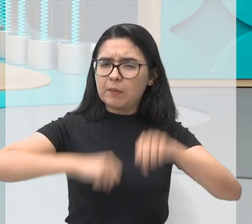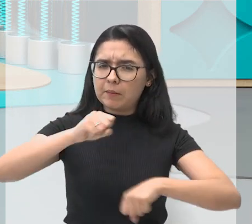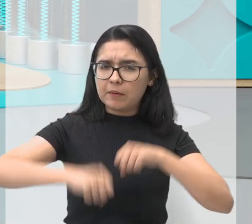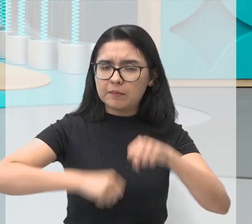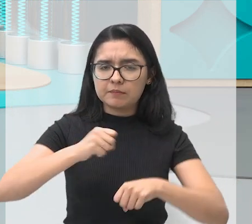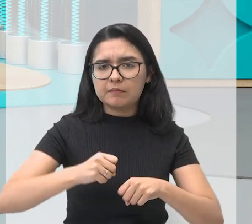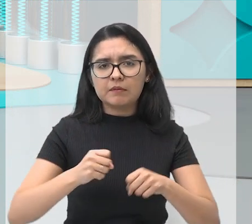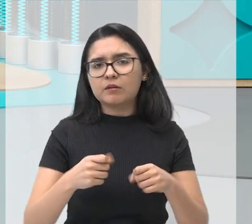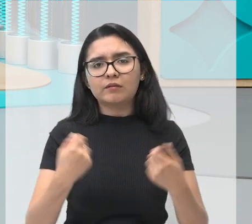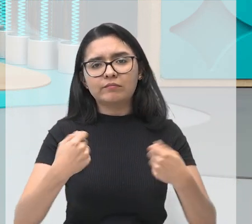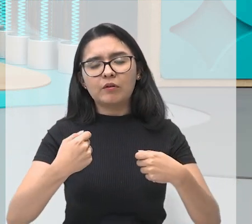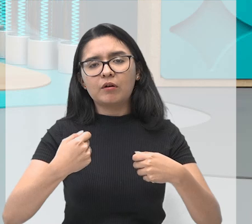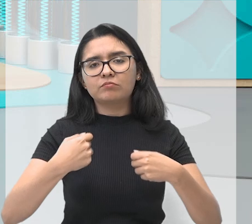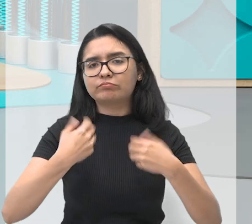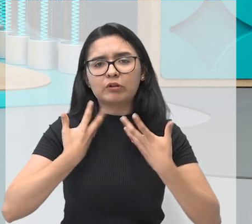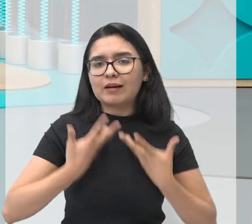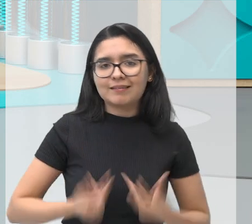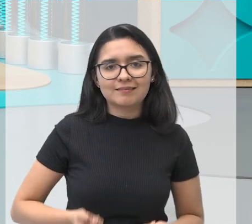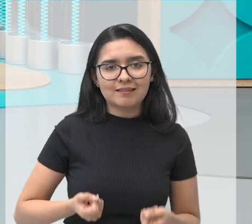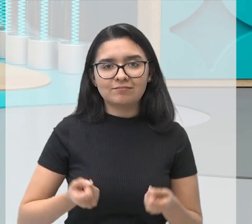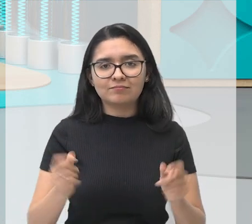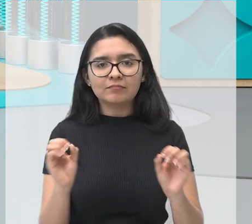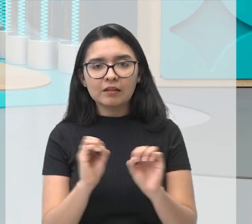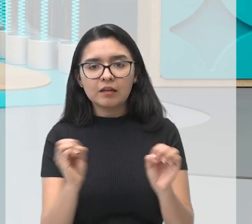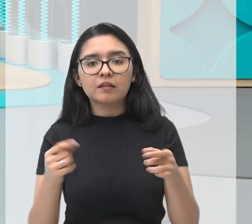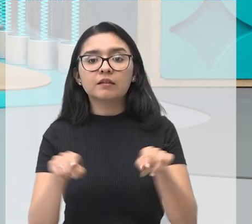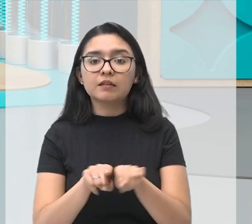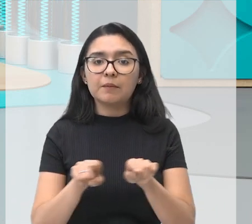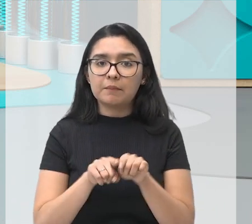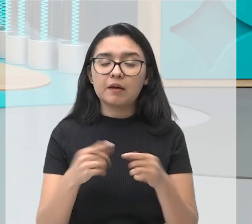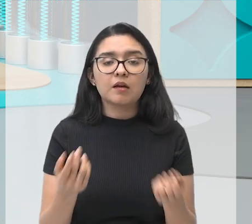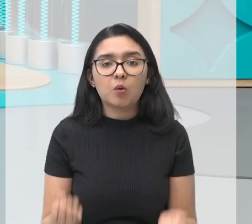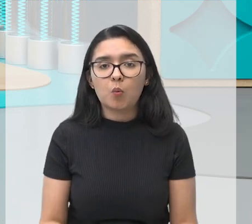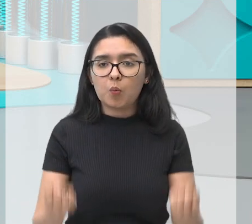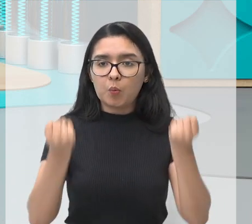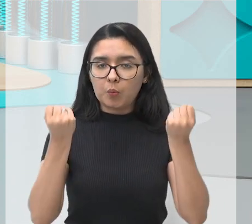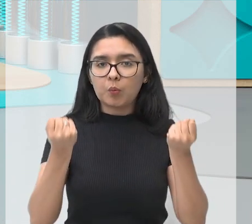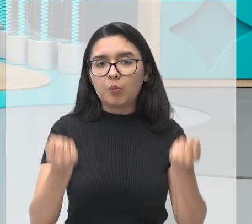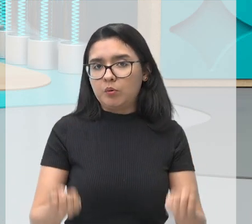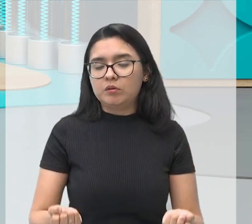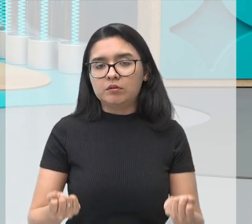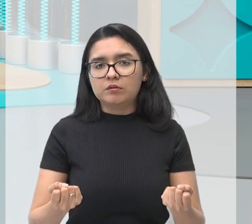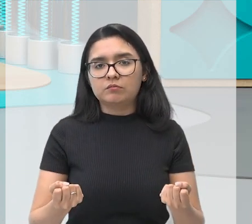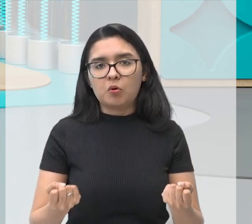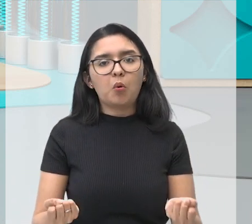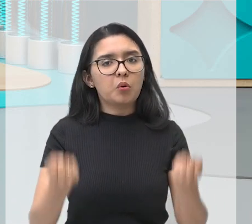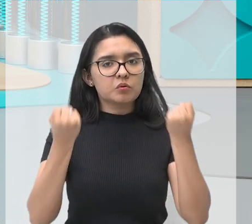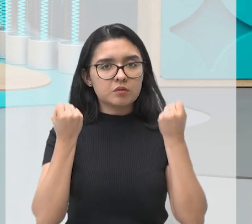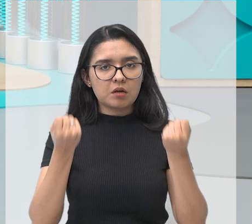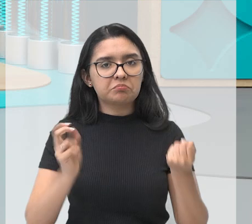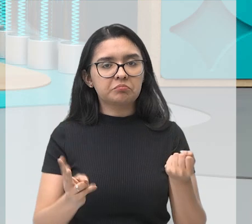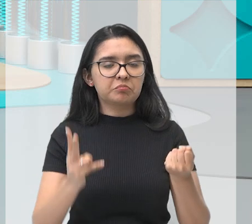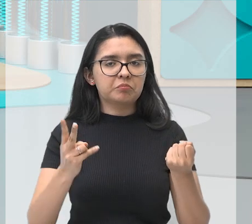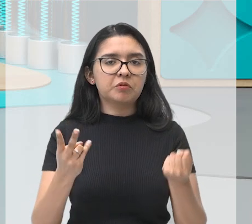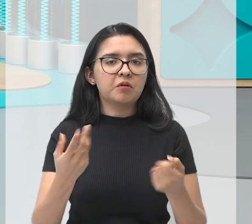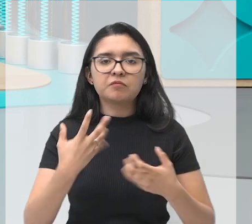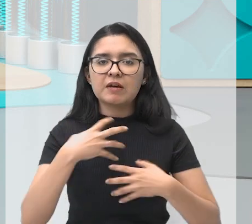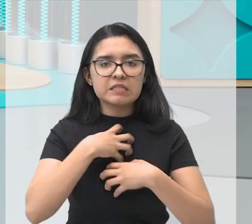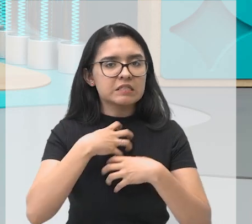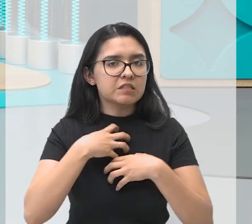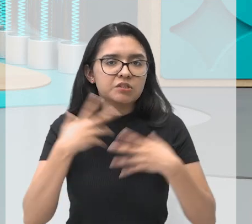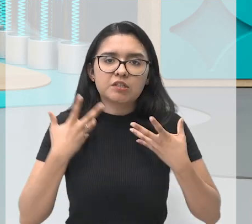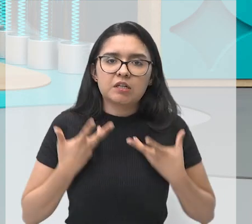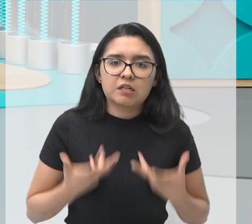mais sem se cansar. Ou manter um peso erguido sem sentir tanto cansaço. Não quer dizer que você não